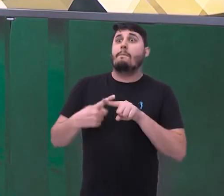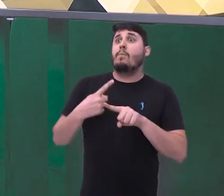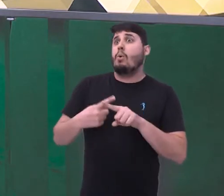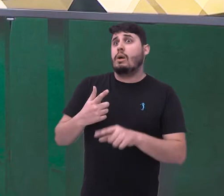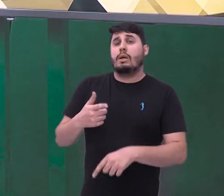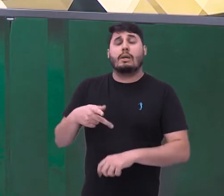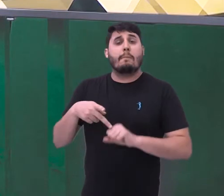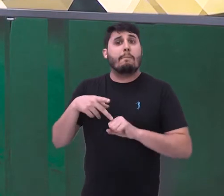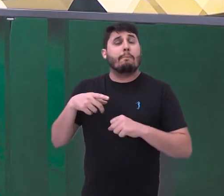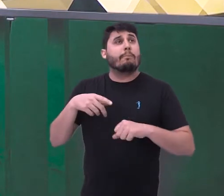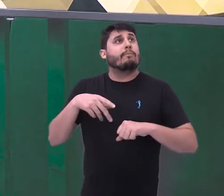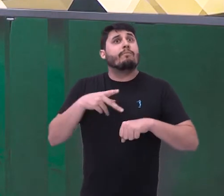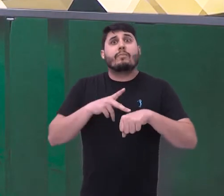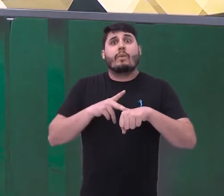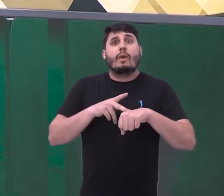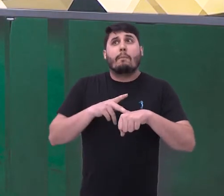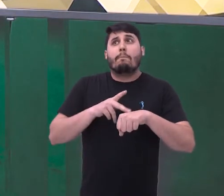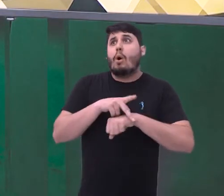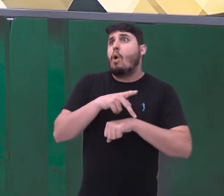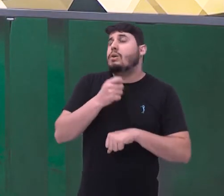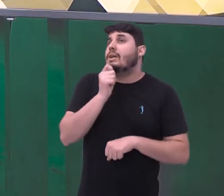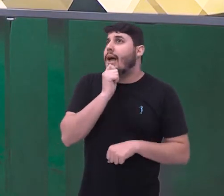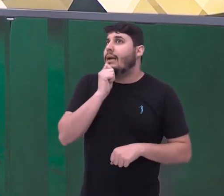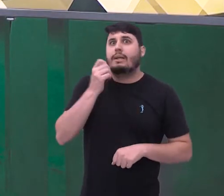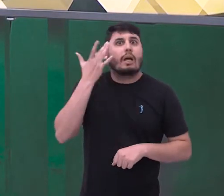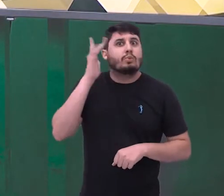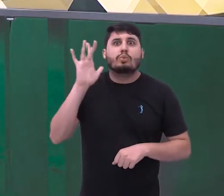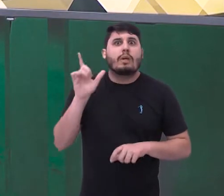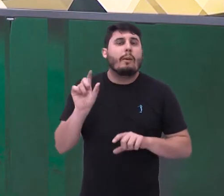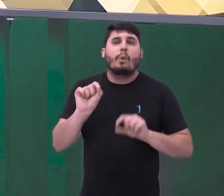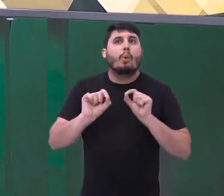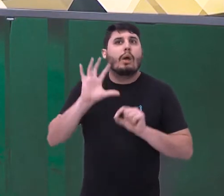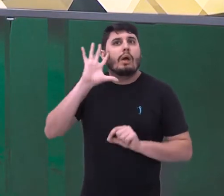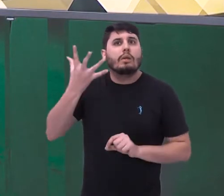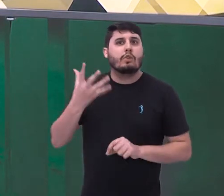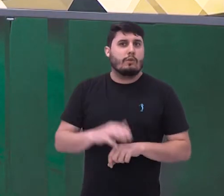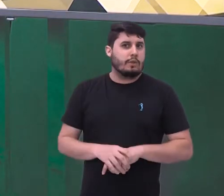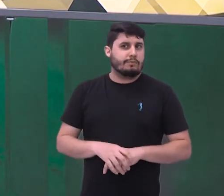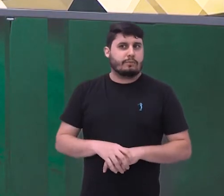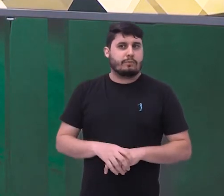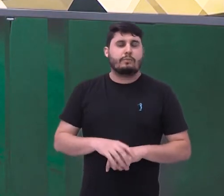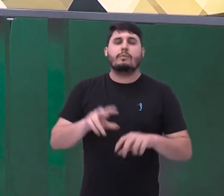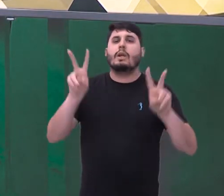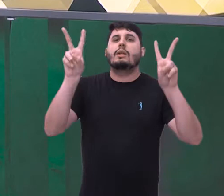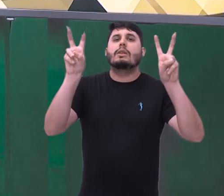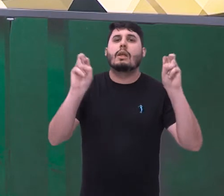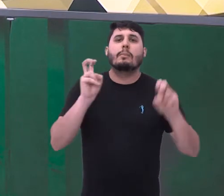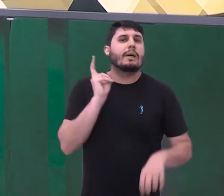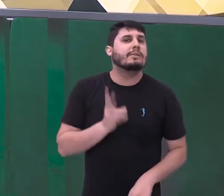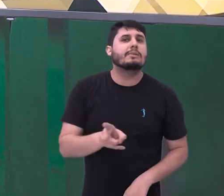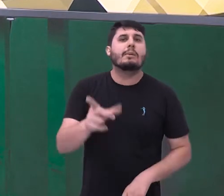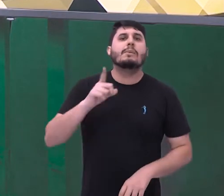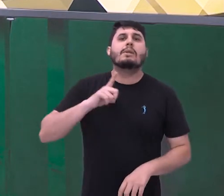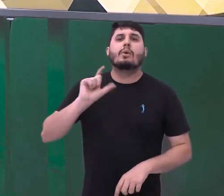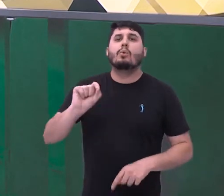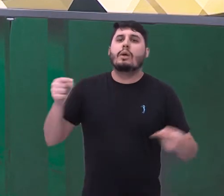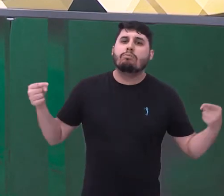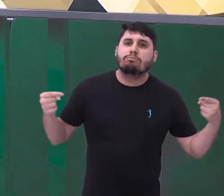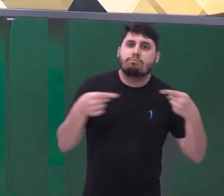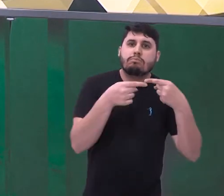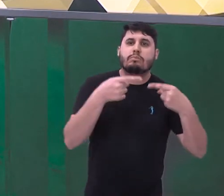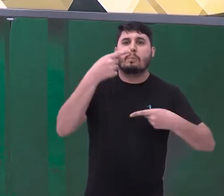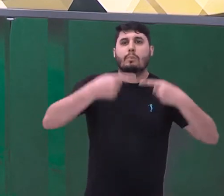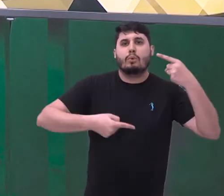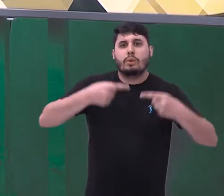como resolver isso. Por que vou perguntar a um aluno do ensino médio uma coisa dessa? O tema vai ser sempre político, econômico